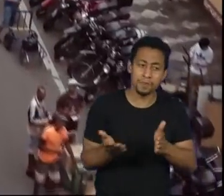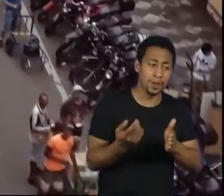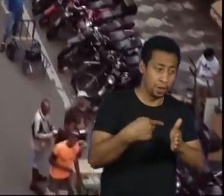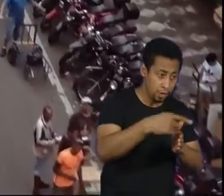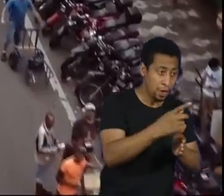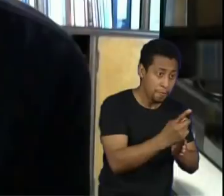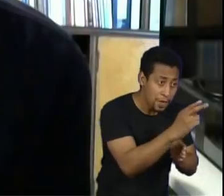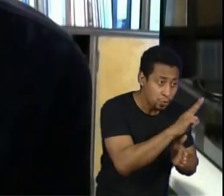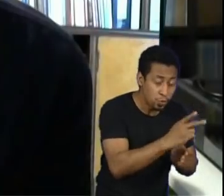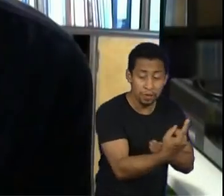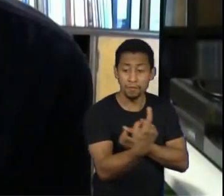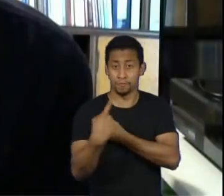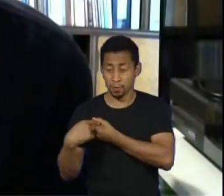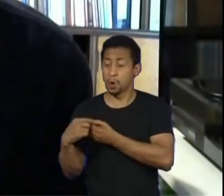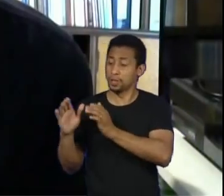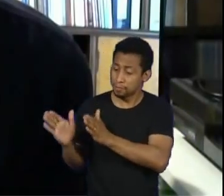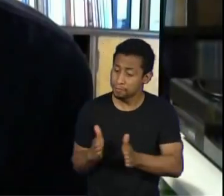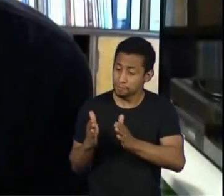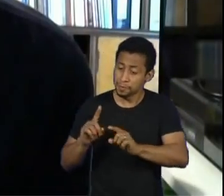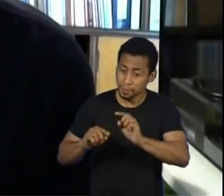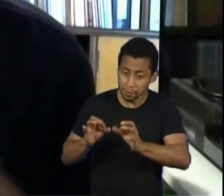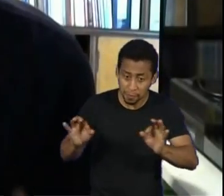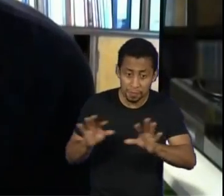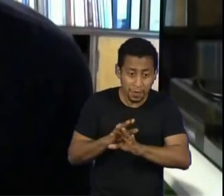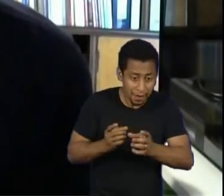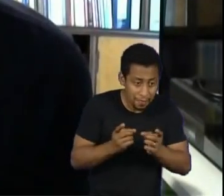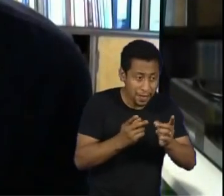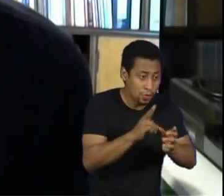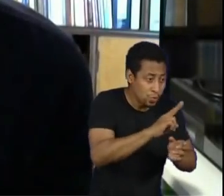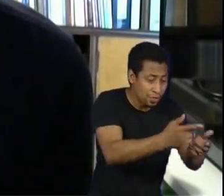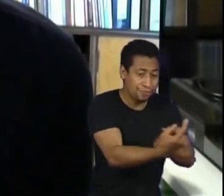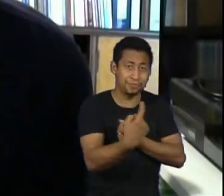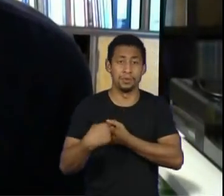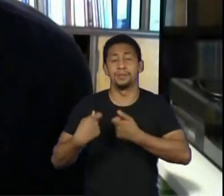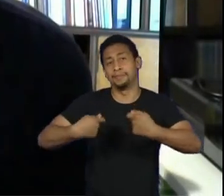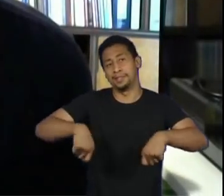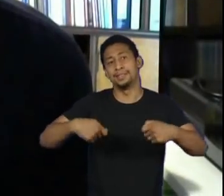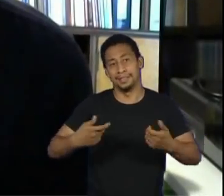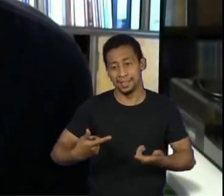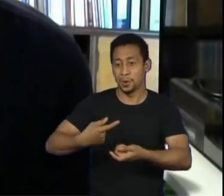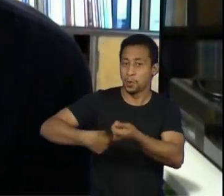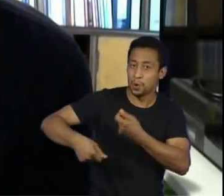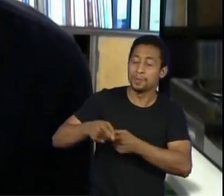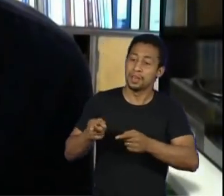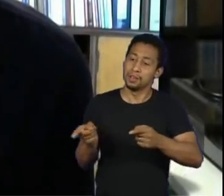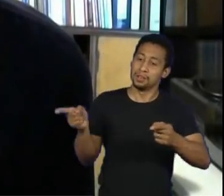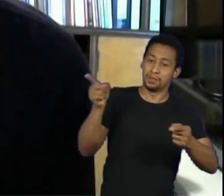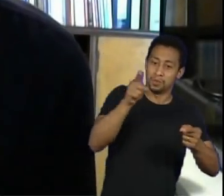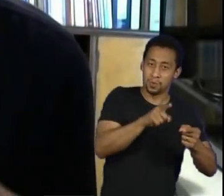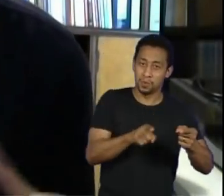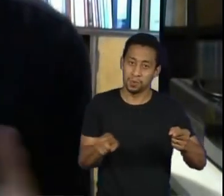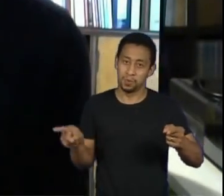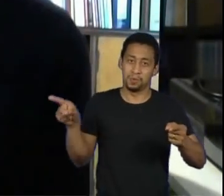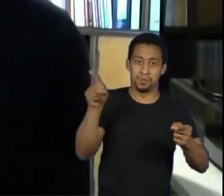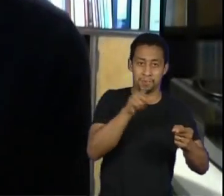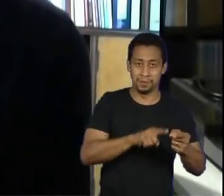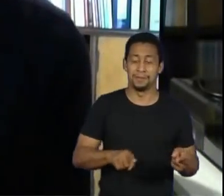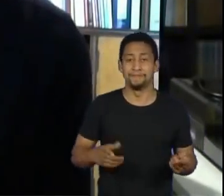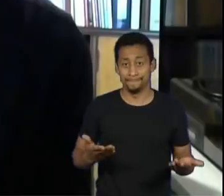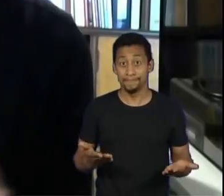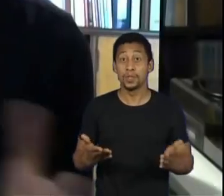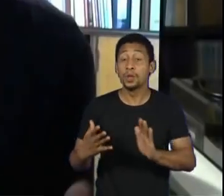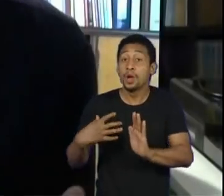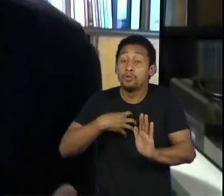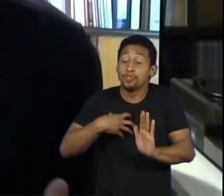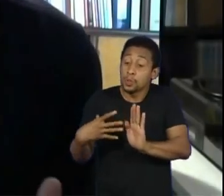Para mim, a economia circular num primeiro momento, você realmente mudar o